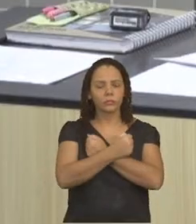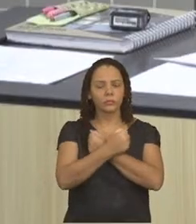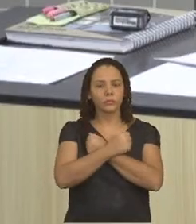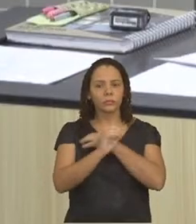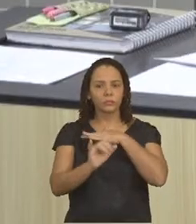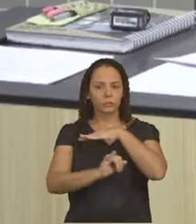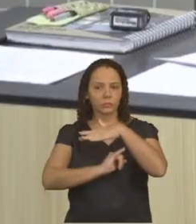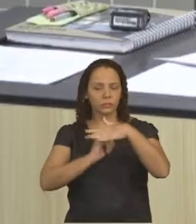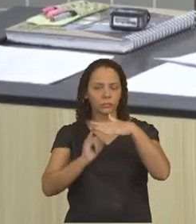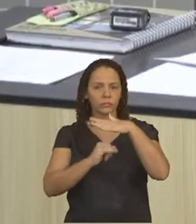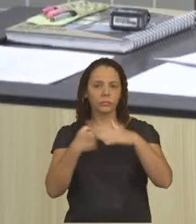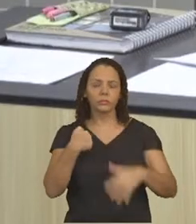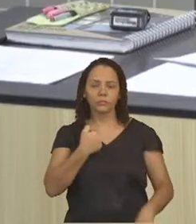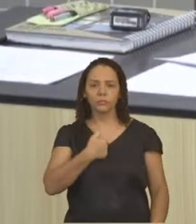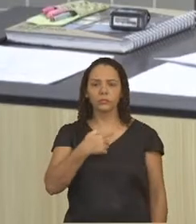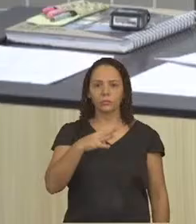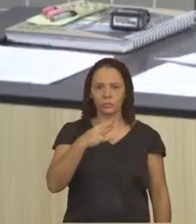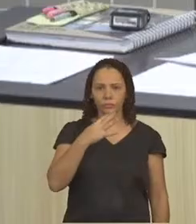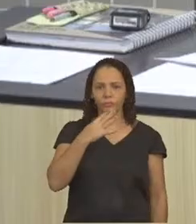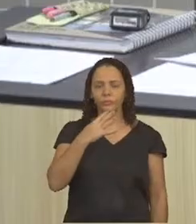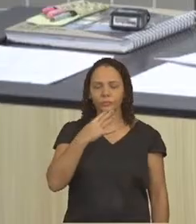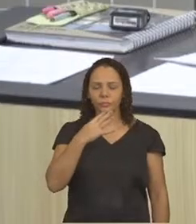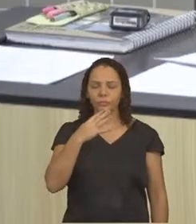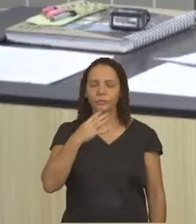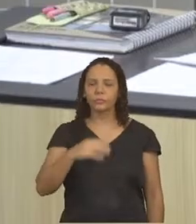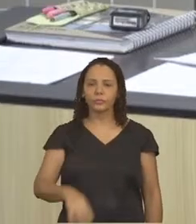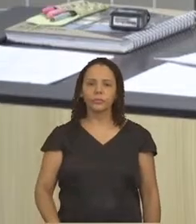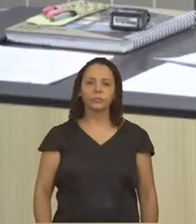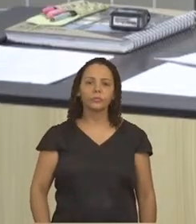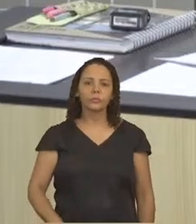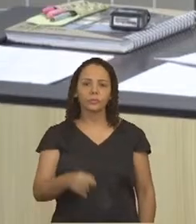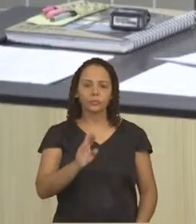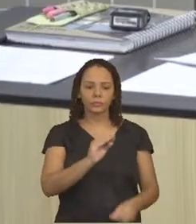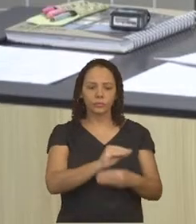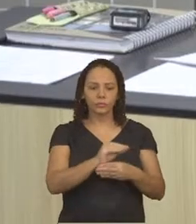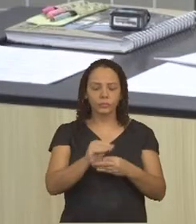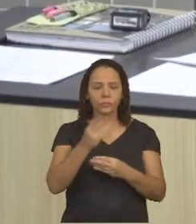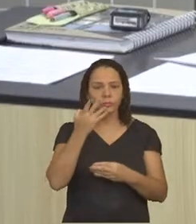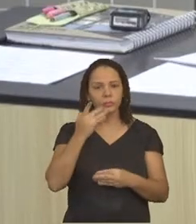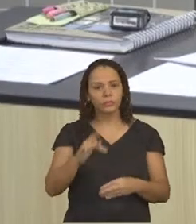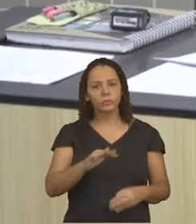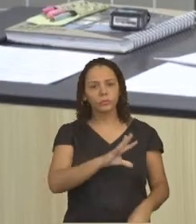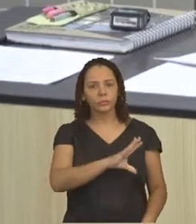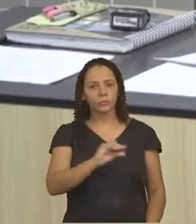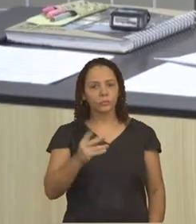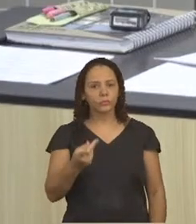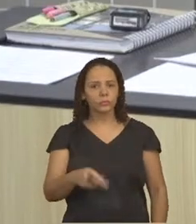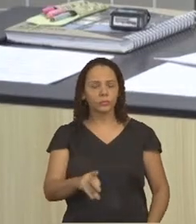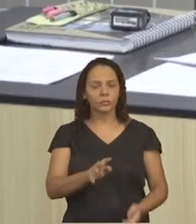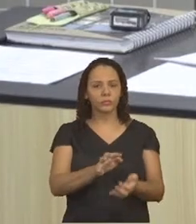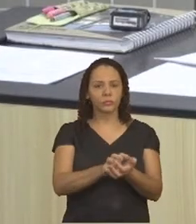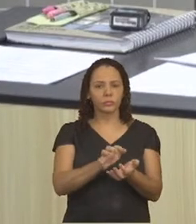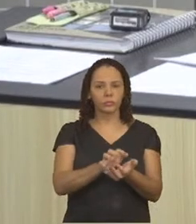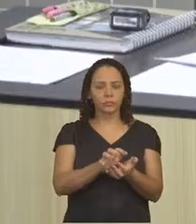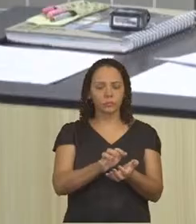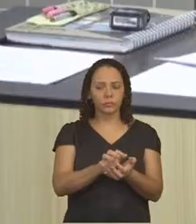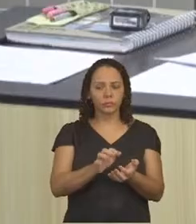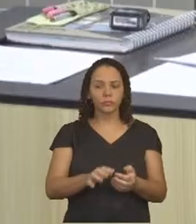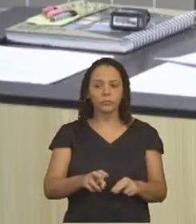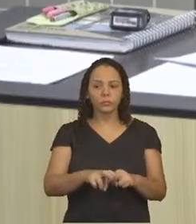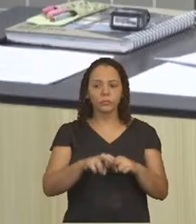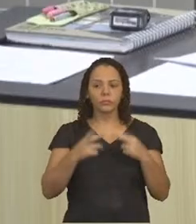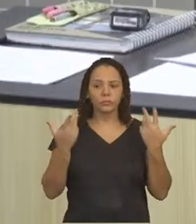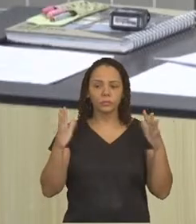Boa Vista, a Fênix e o IDEDICAR, que cuidam de crianças e adolescentes aqui no nosso município. Então,